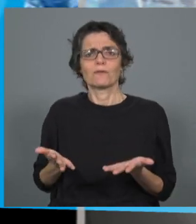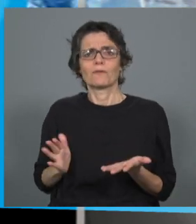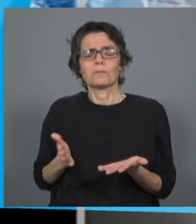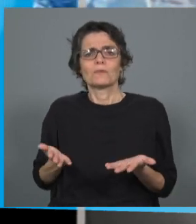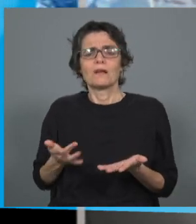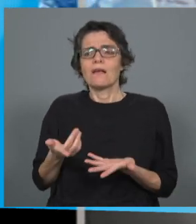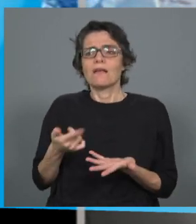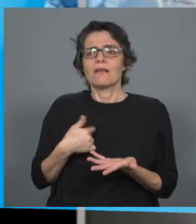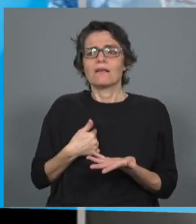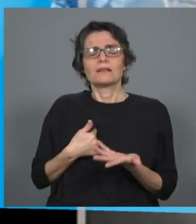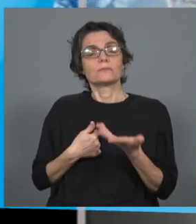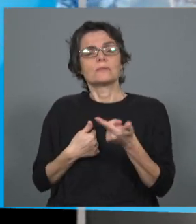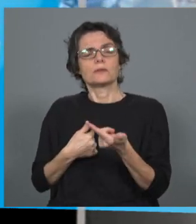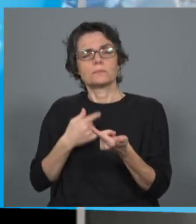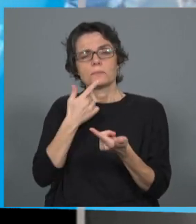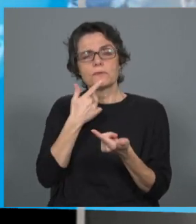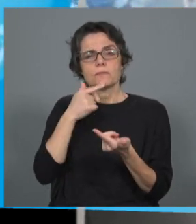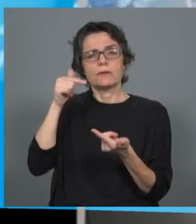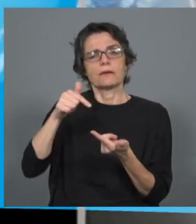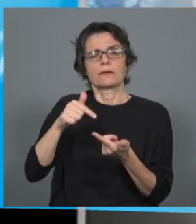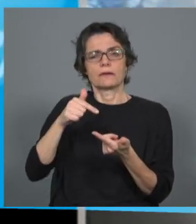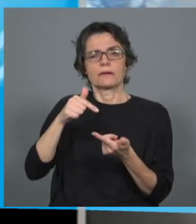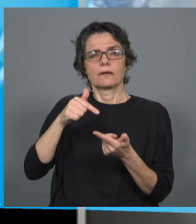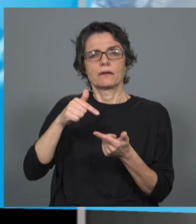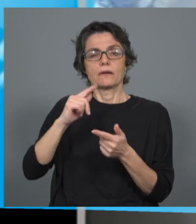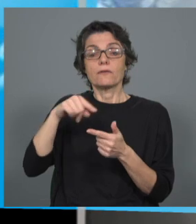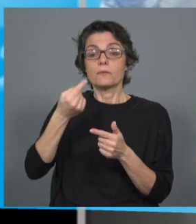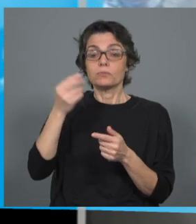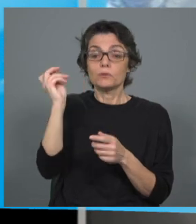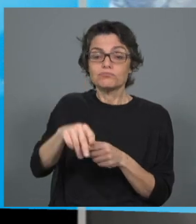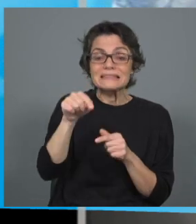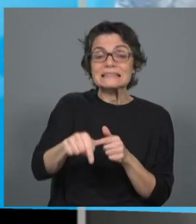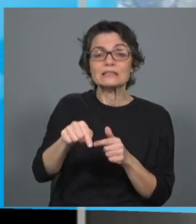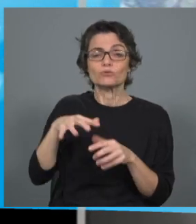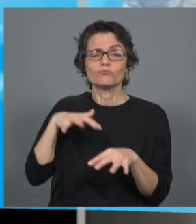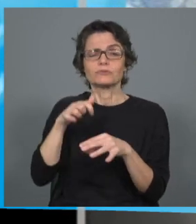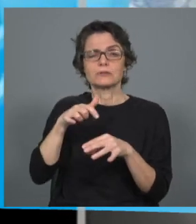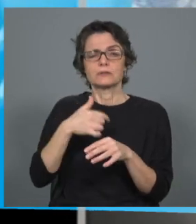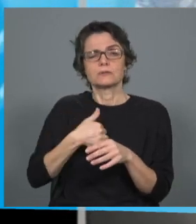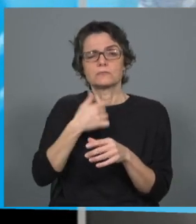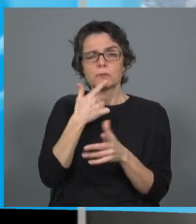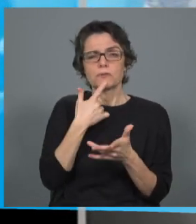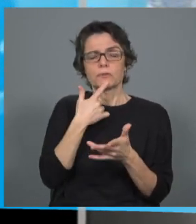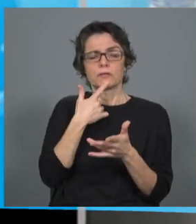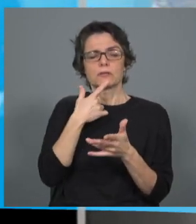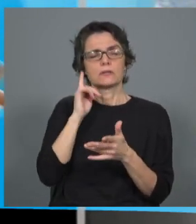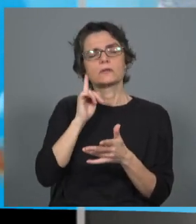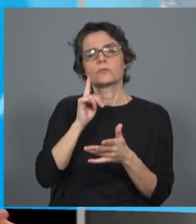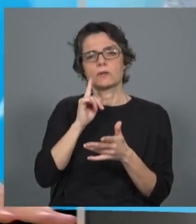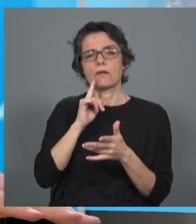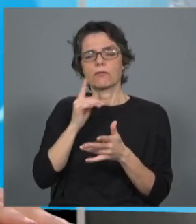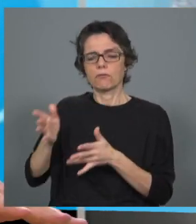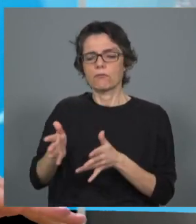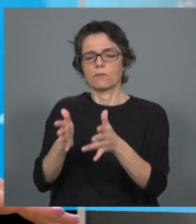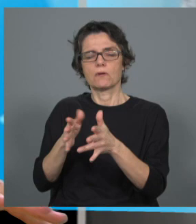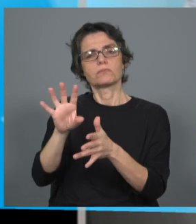já existiam dentro de mim, mas que estavam a passar muito ao lado, que eu não ligava. A hipótese de ser padre era uma entre